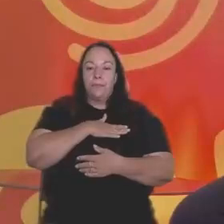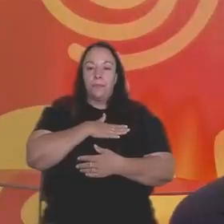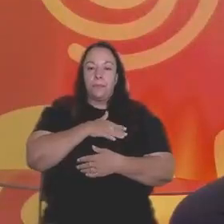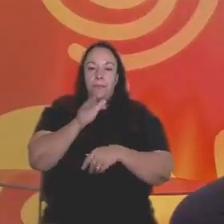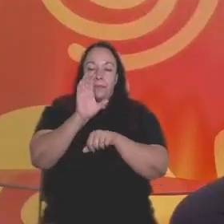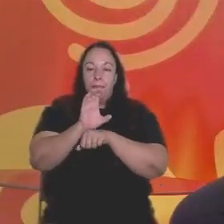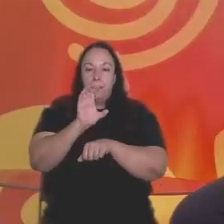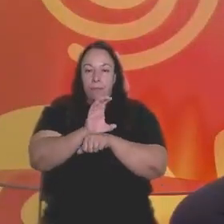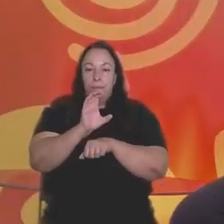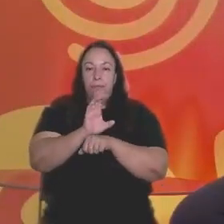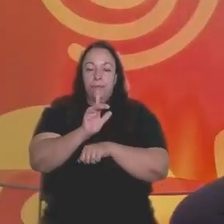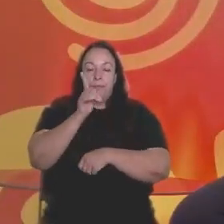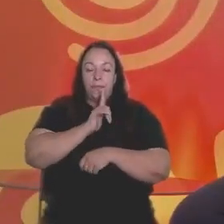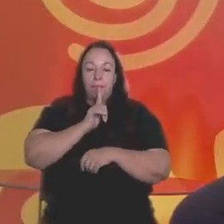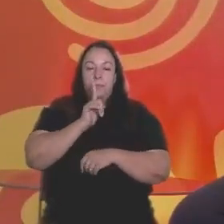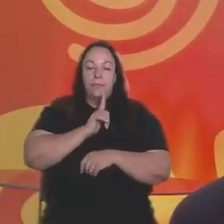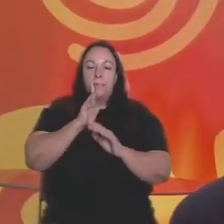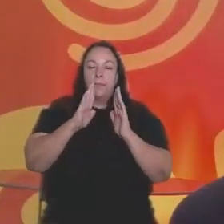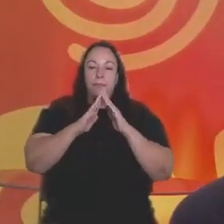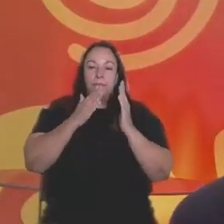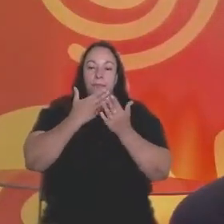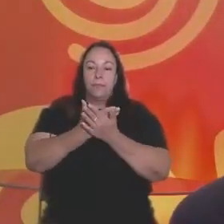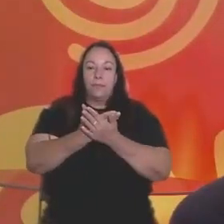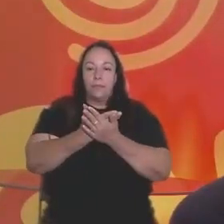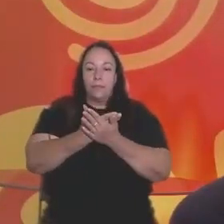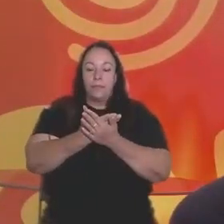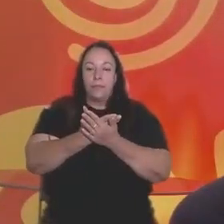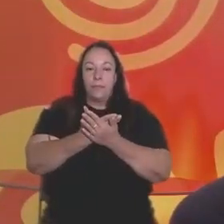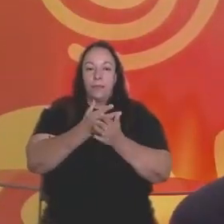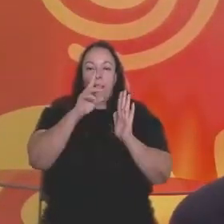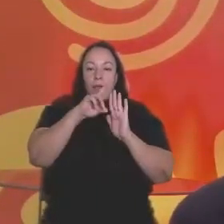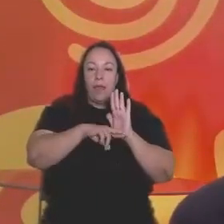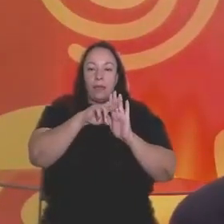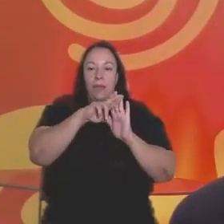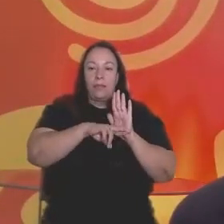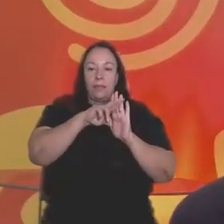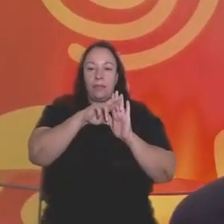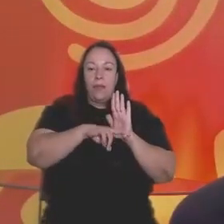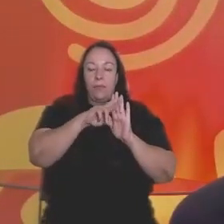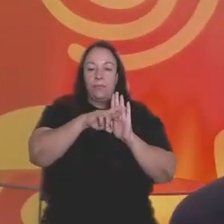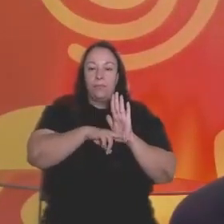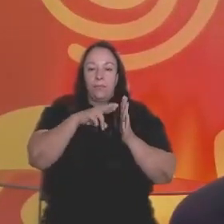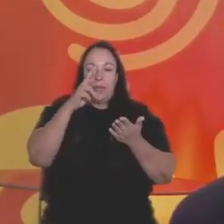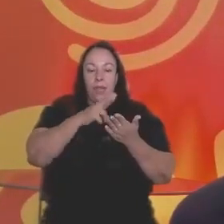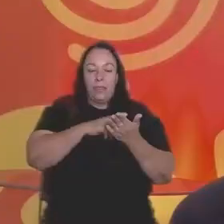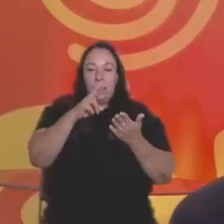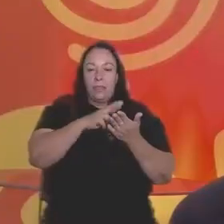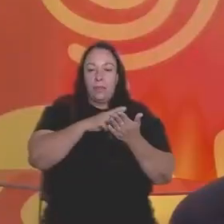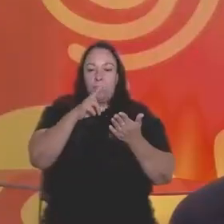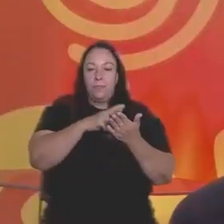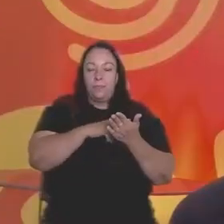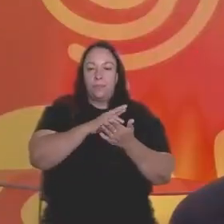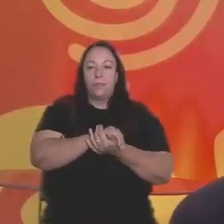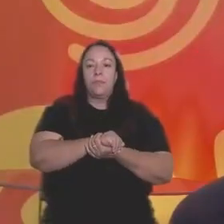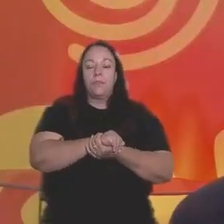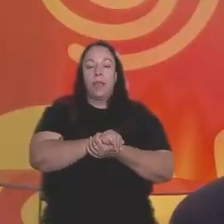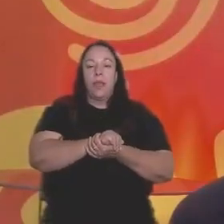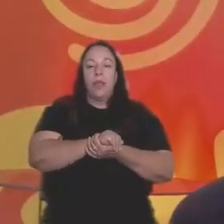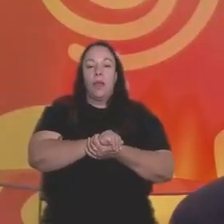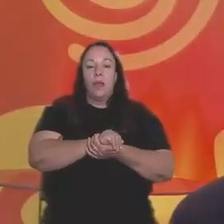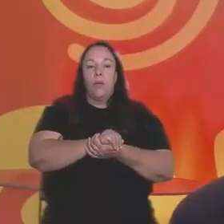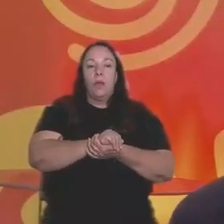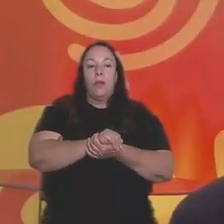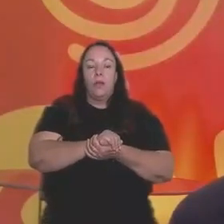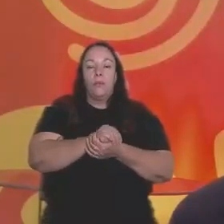que tinha na escola, e sempre a parte de redação eu gostava muito, né? E a partir daí, quando eu fui para o